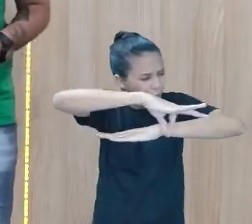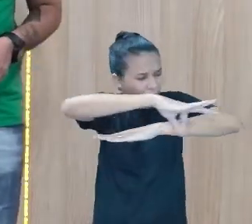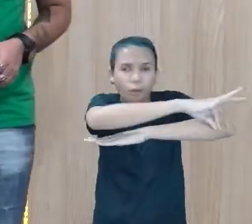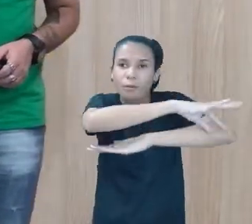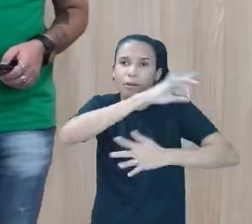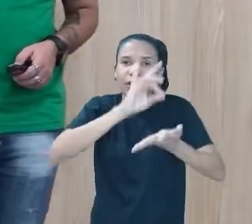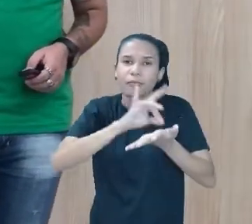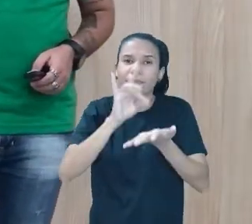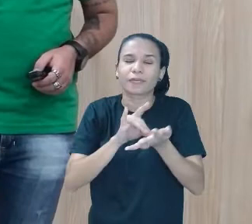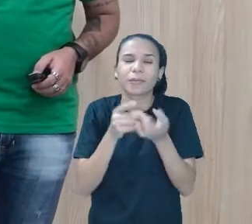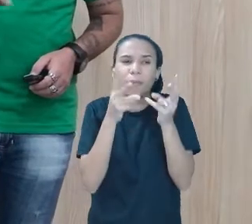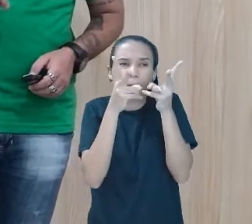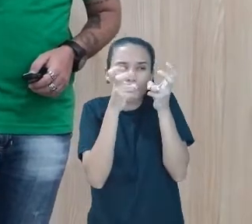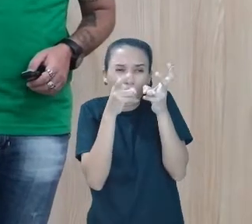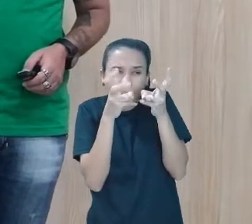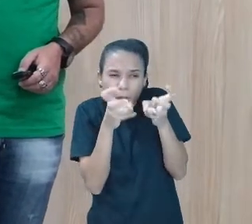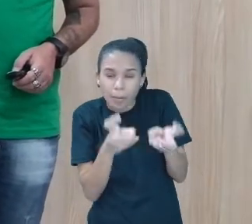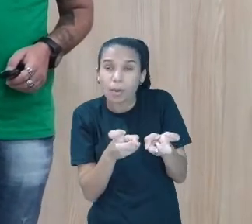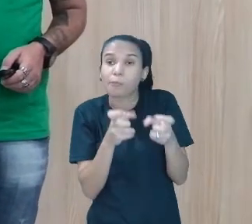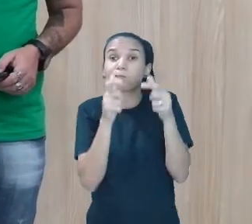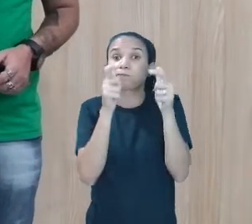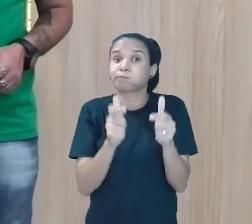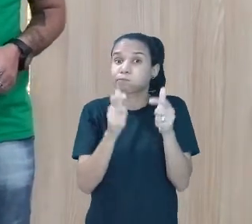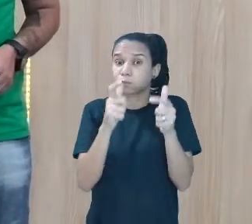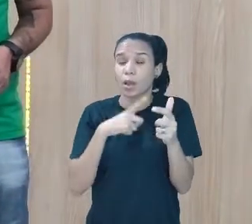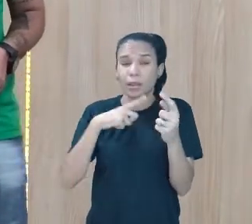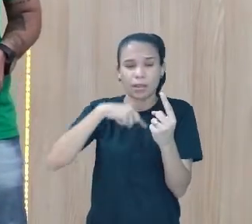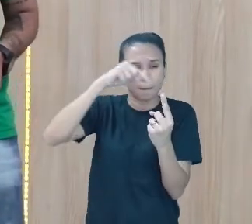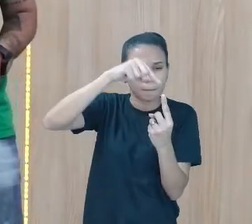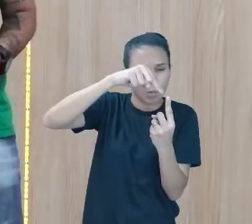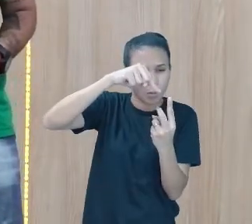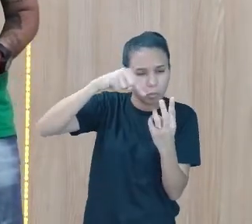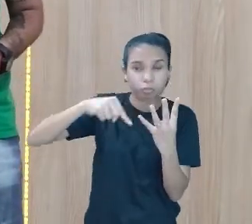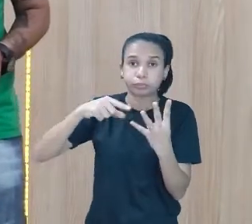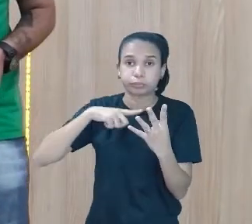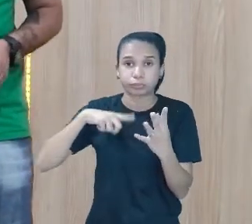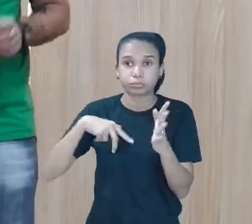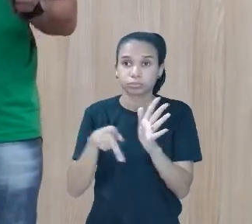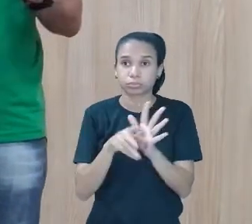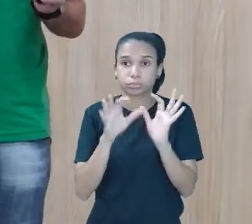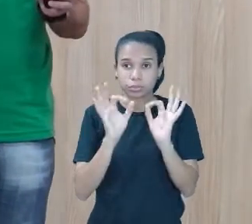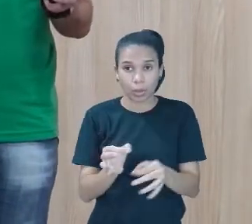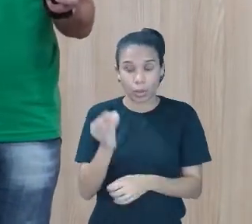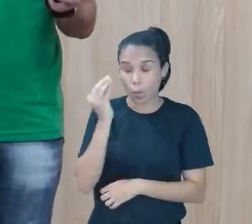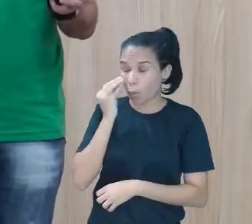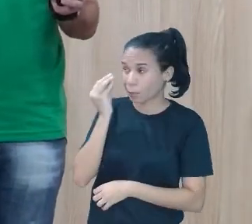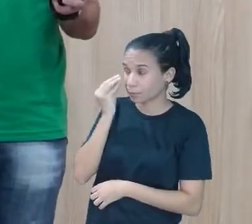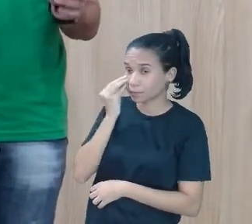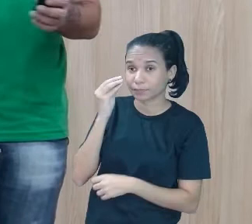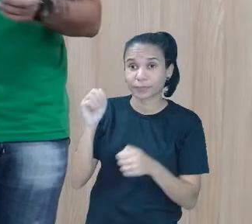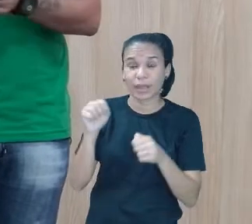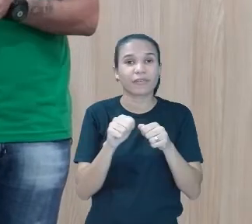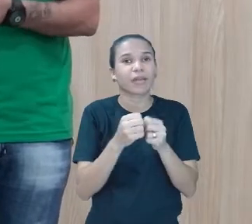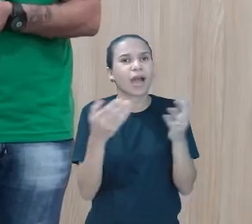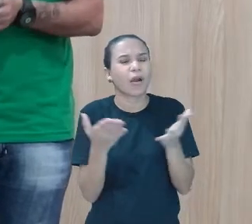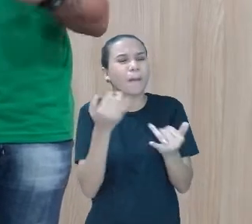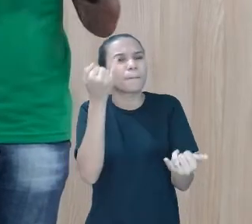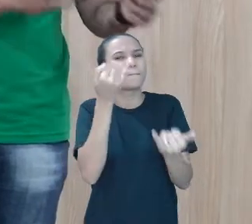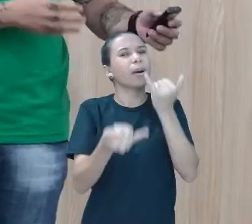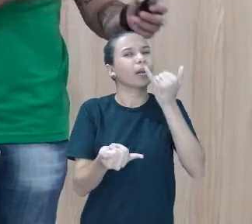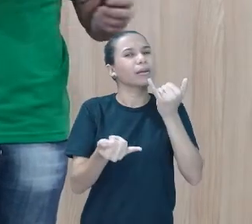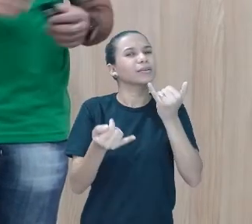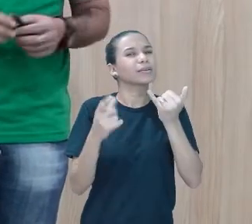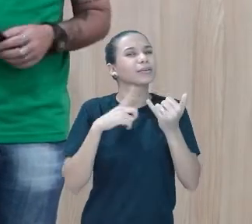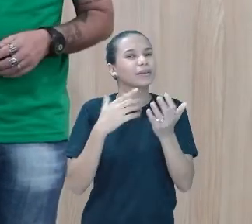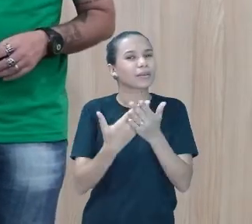mesmo, para a gente identificar aonde é que alguns pontos estão na régua. Observa que o que eu vou fazer aqui é parecido